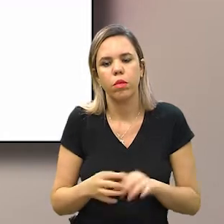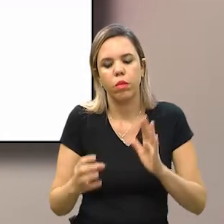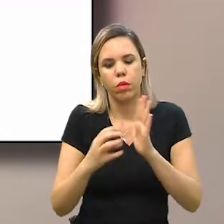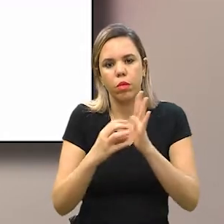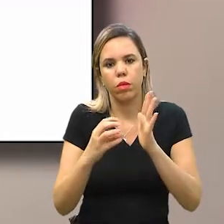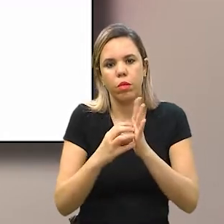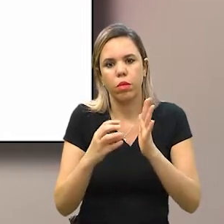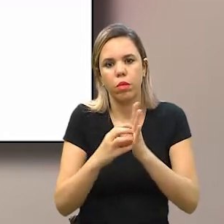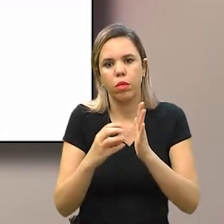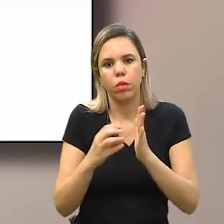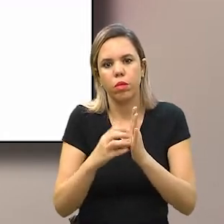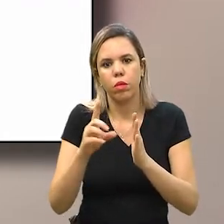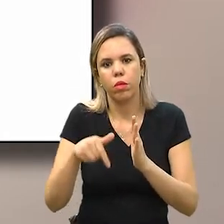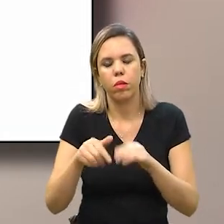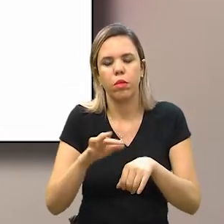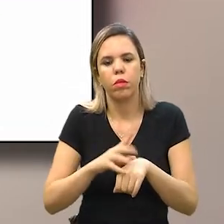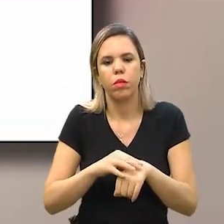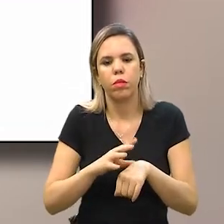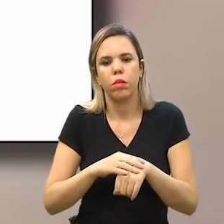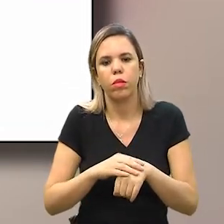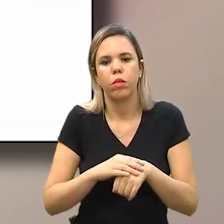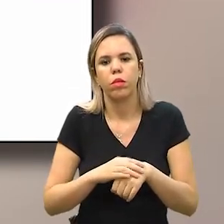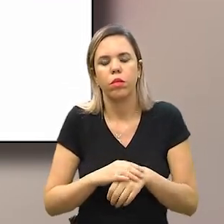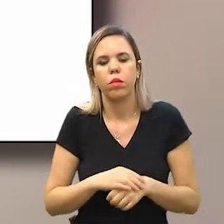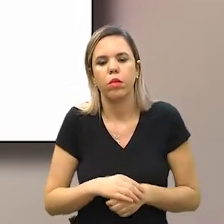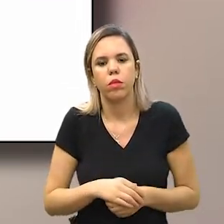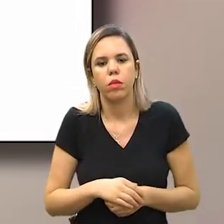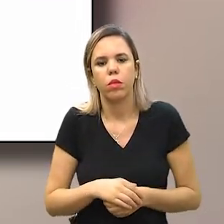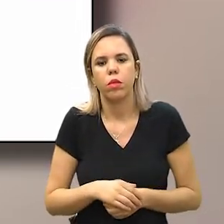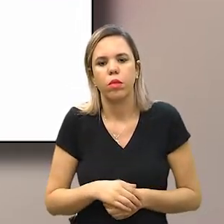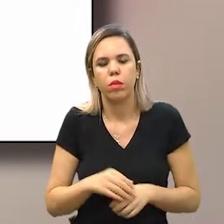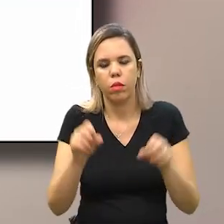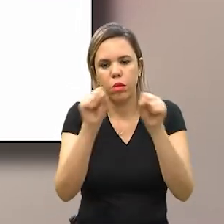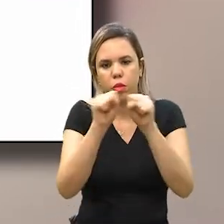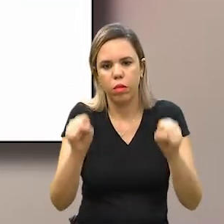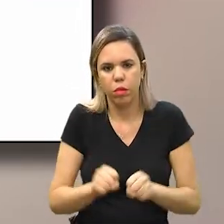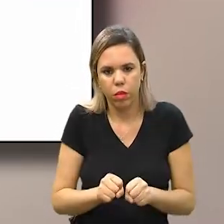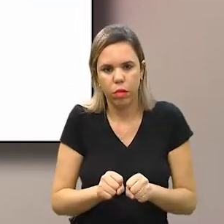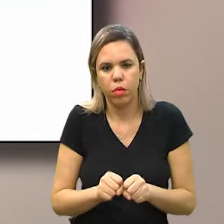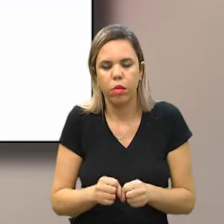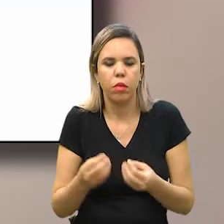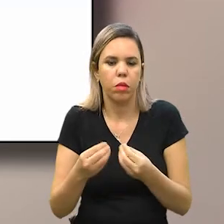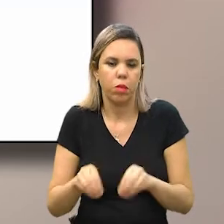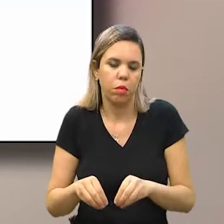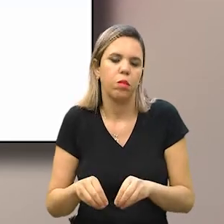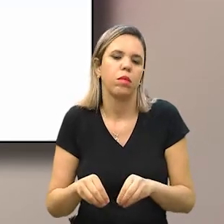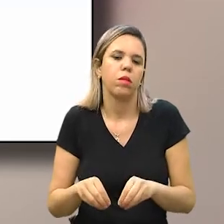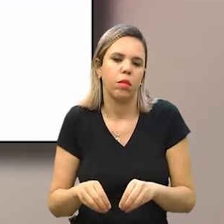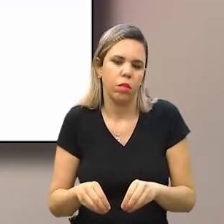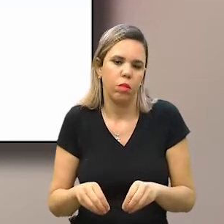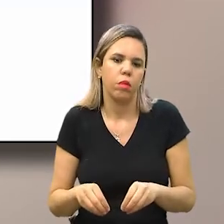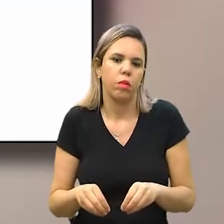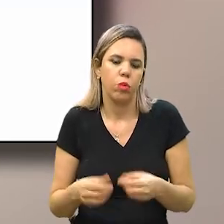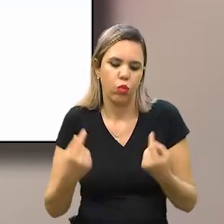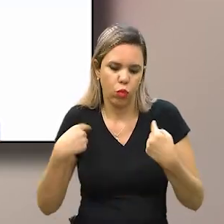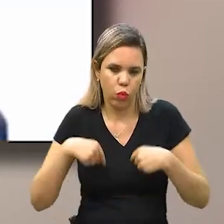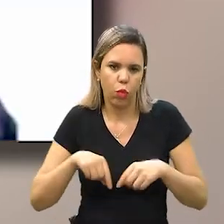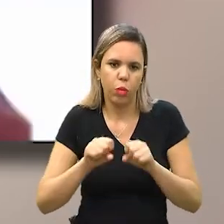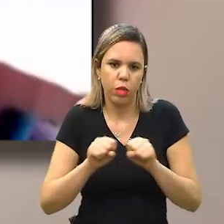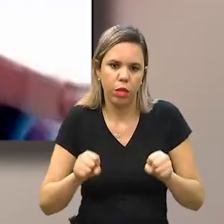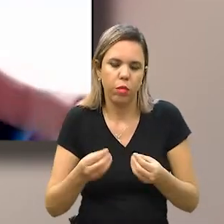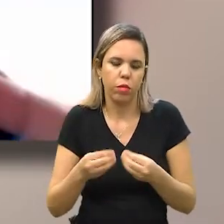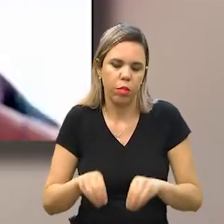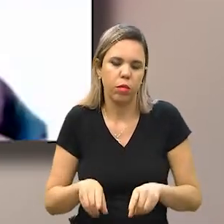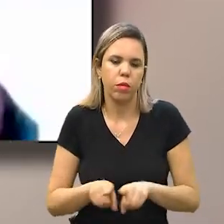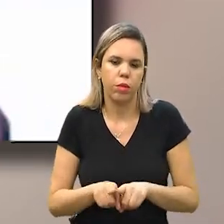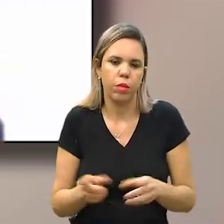a AIDS, né? A AIDS é uma doença que o sistema imunológico é comprometido. Esses indivíduos têm